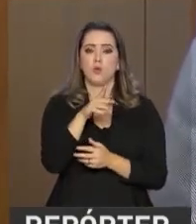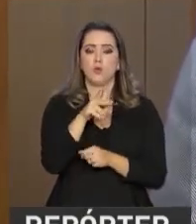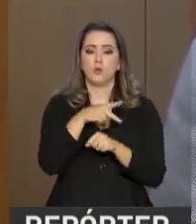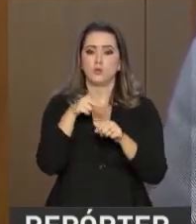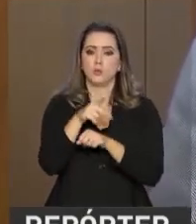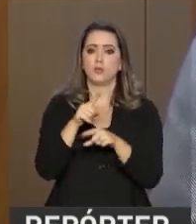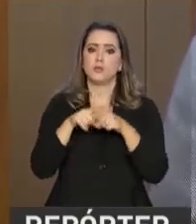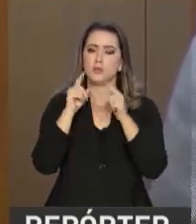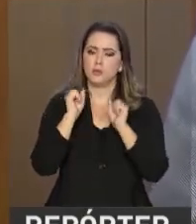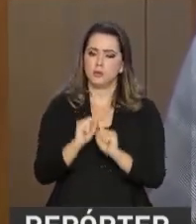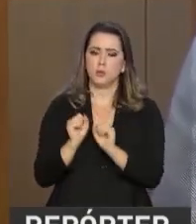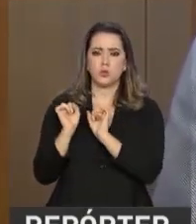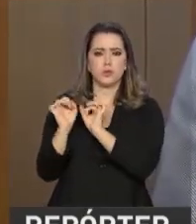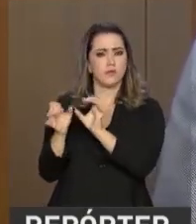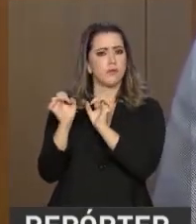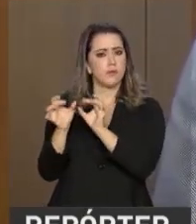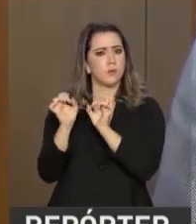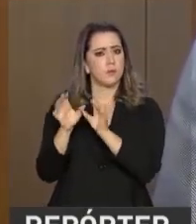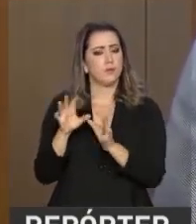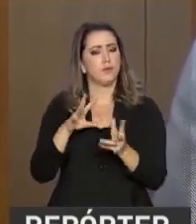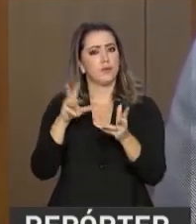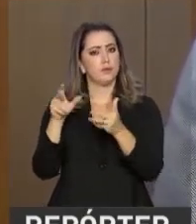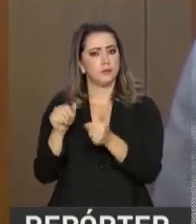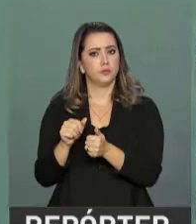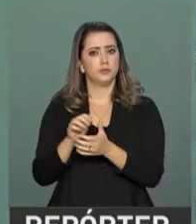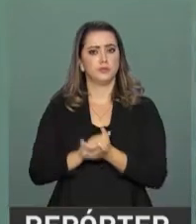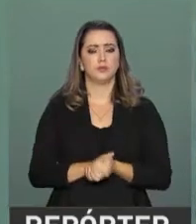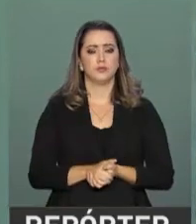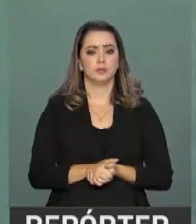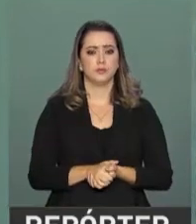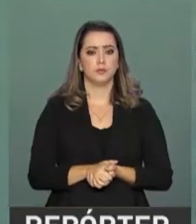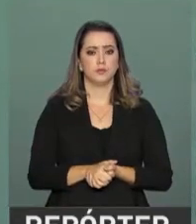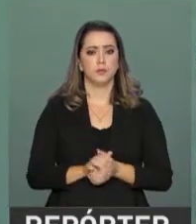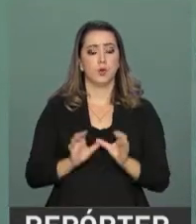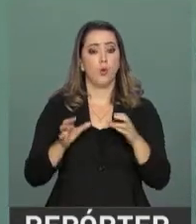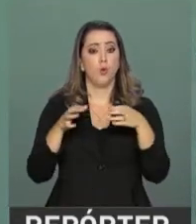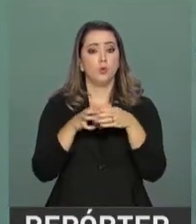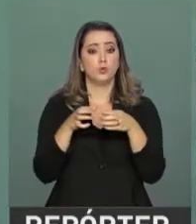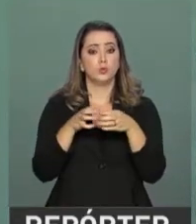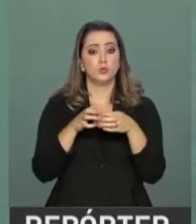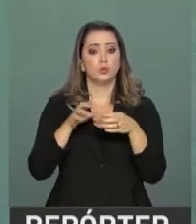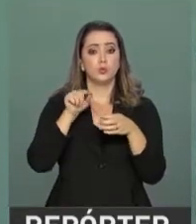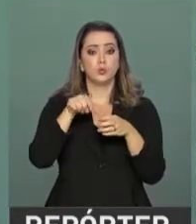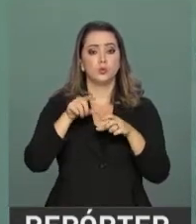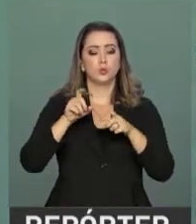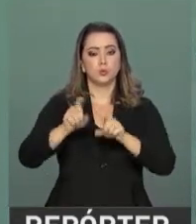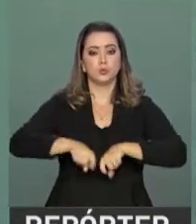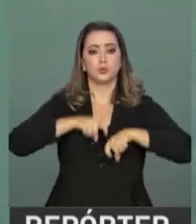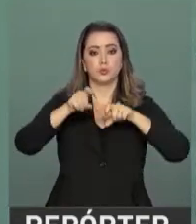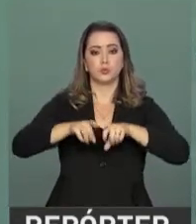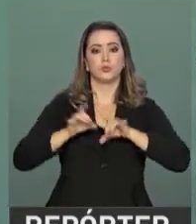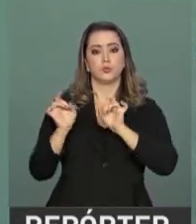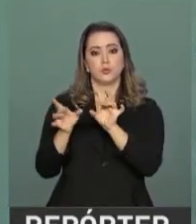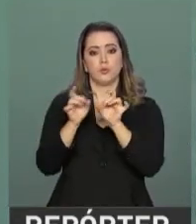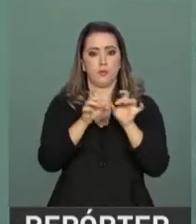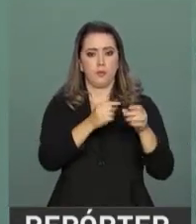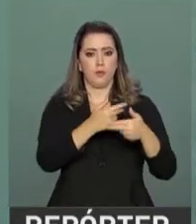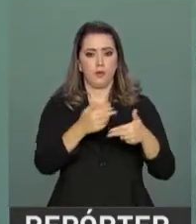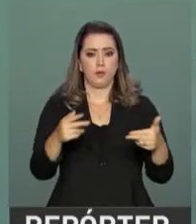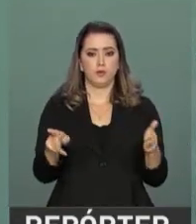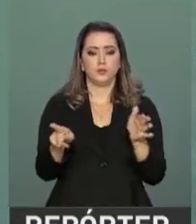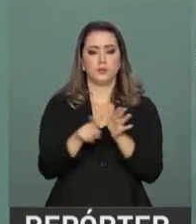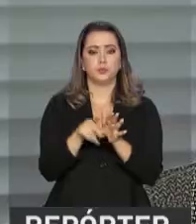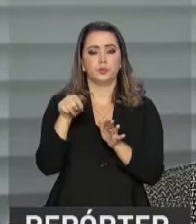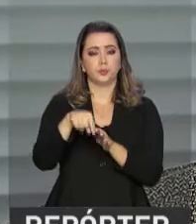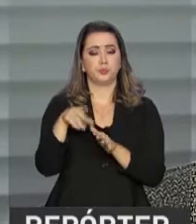de comércio é ao internacional a associação brasileira dos produtores e exportadores de frutas e